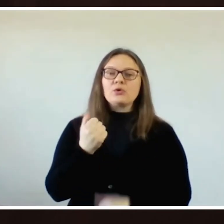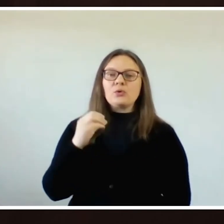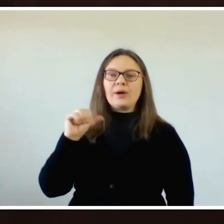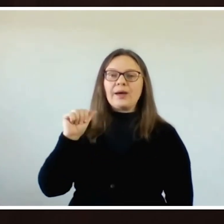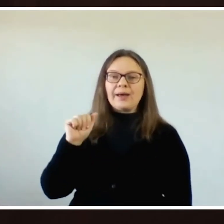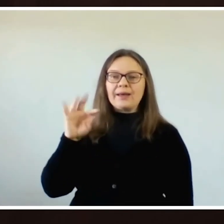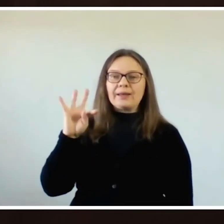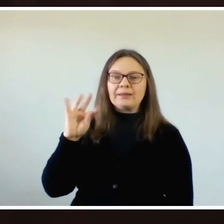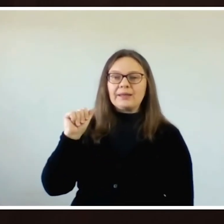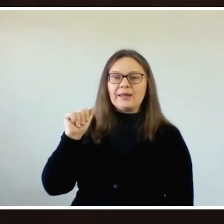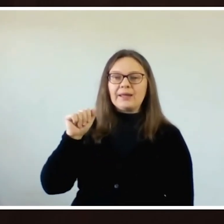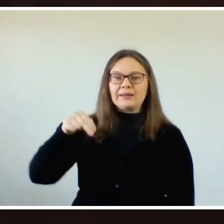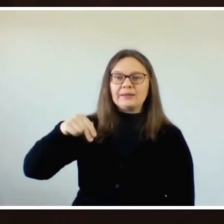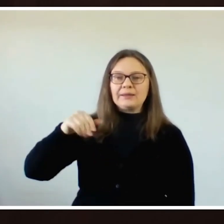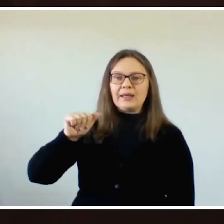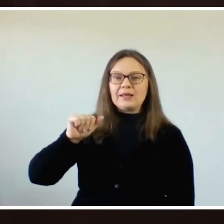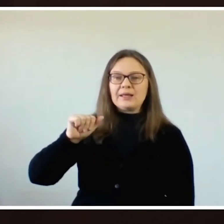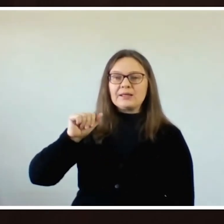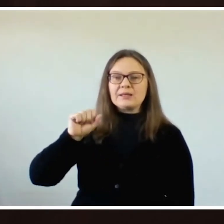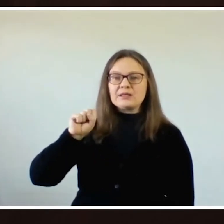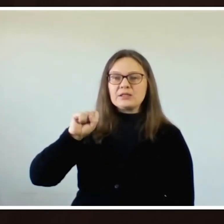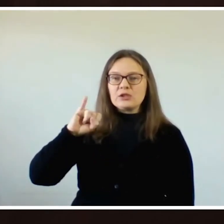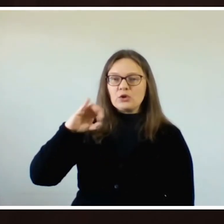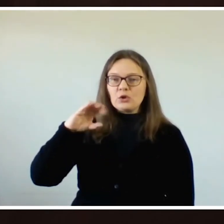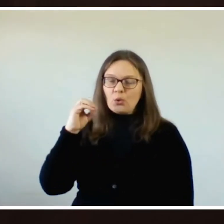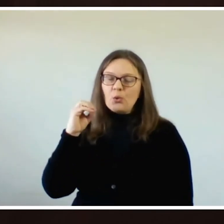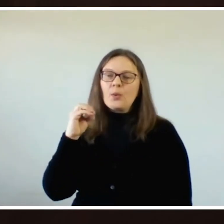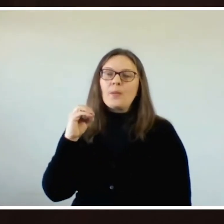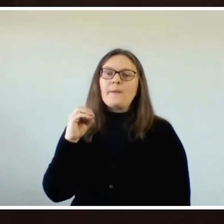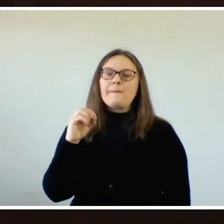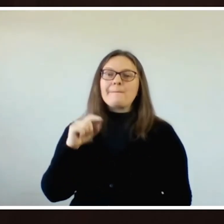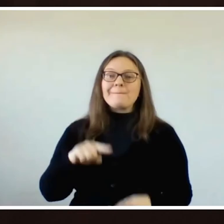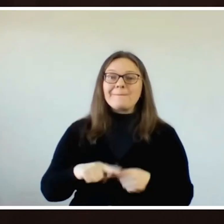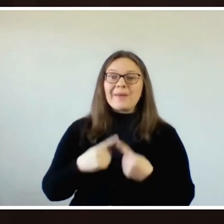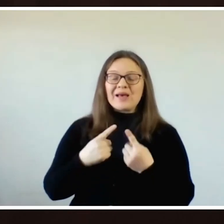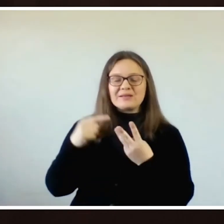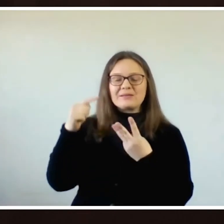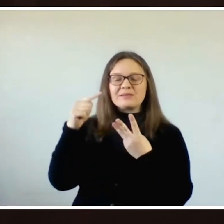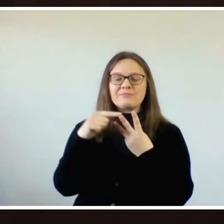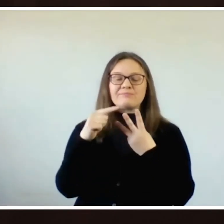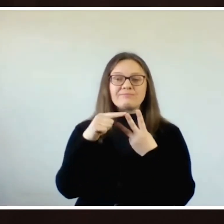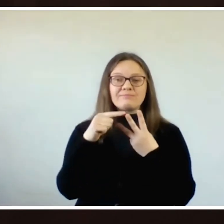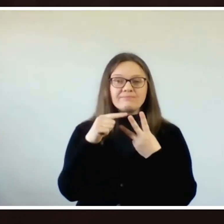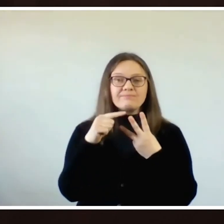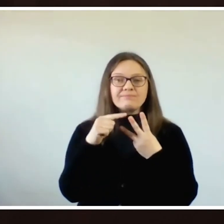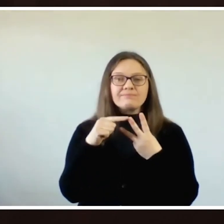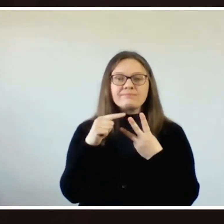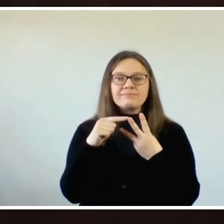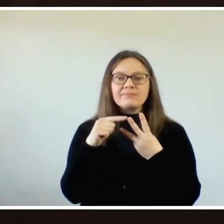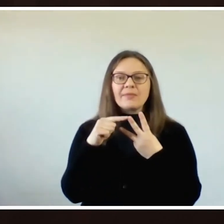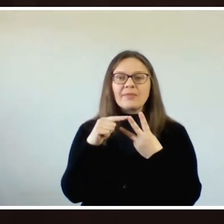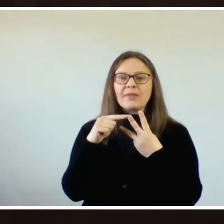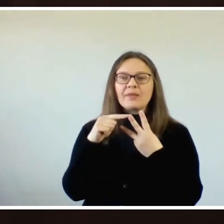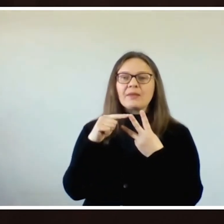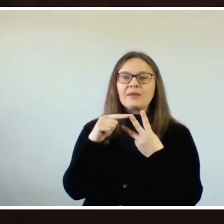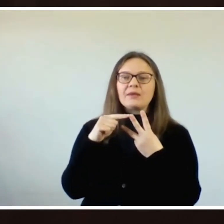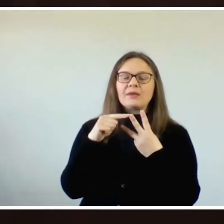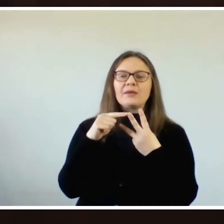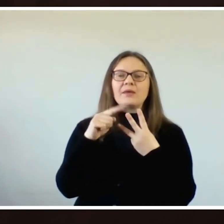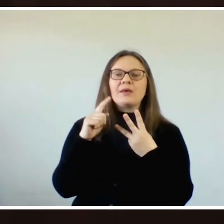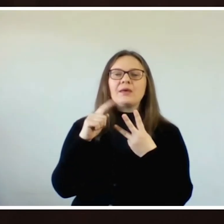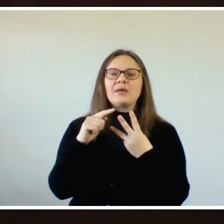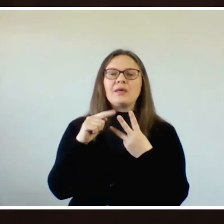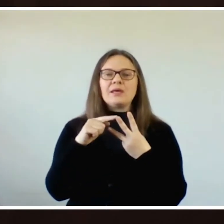genuína. Porém Constâncio, que é o segundo filho que ficou com Constantinopla, e sua mulher e